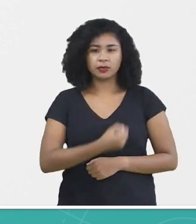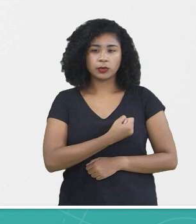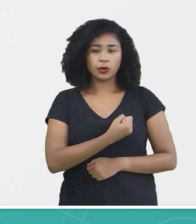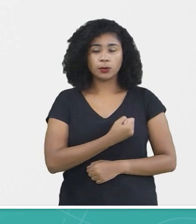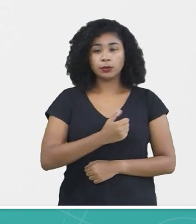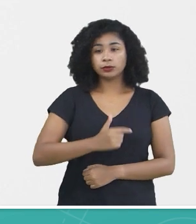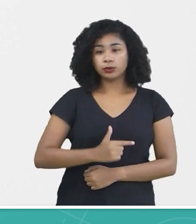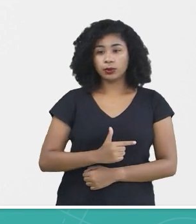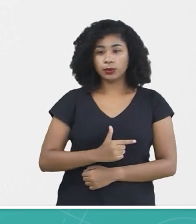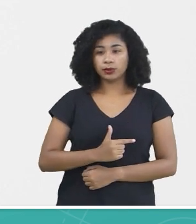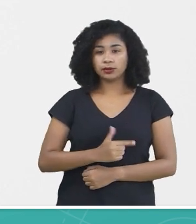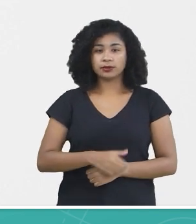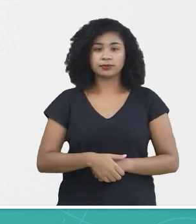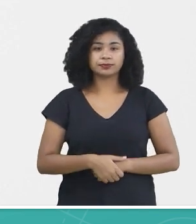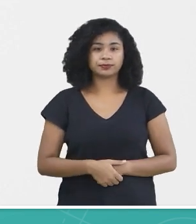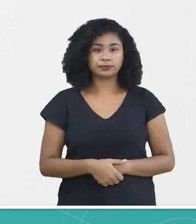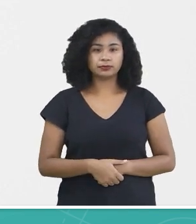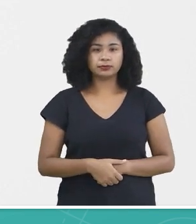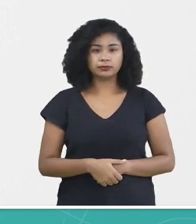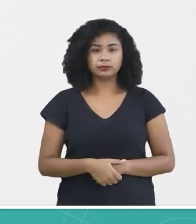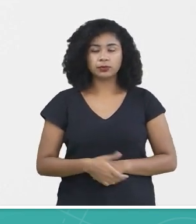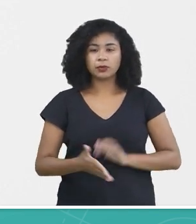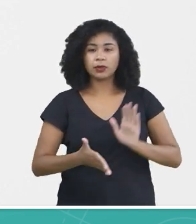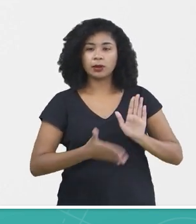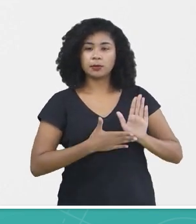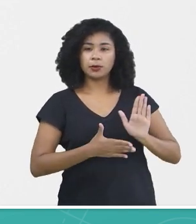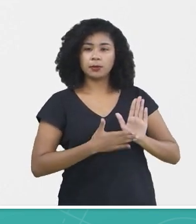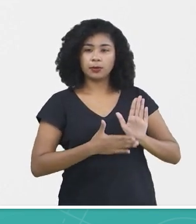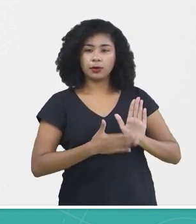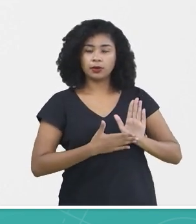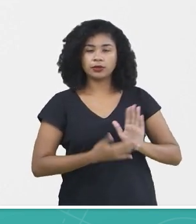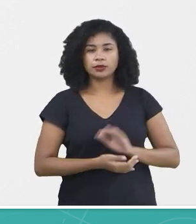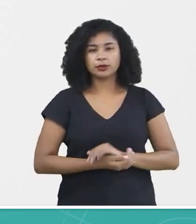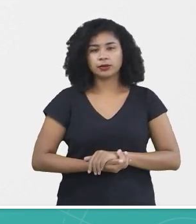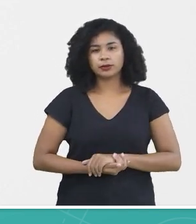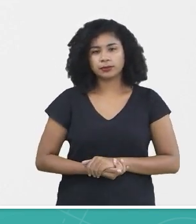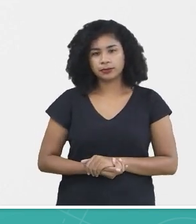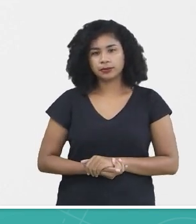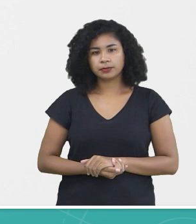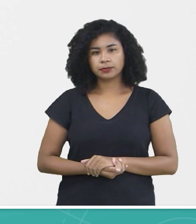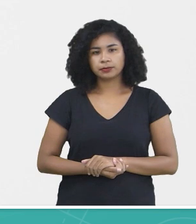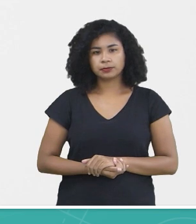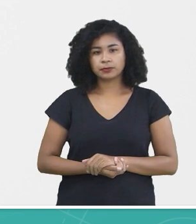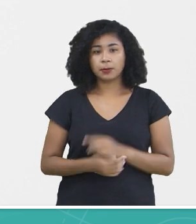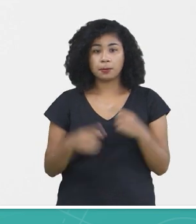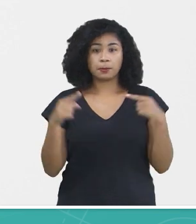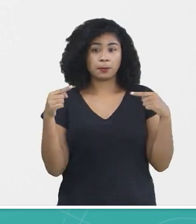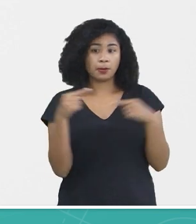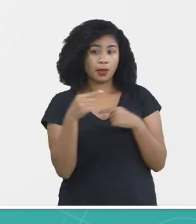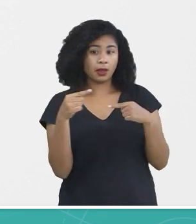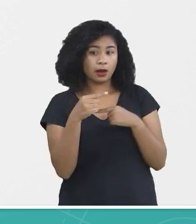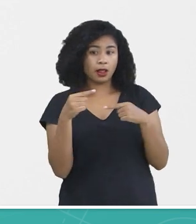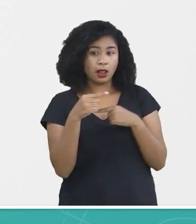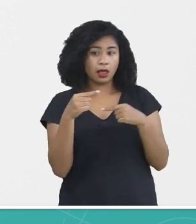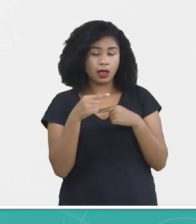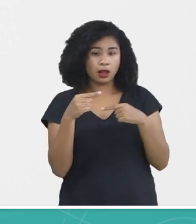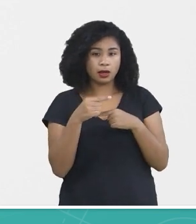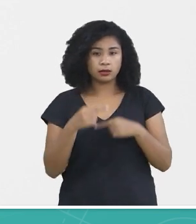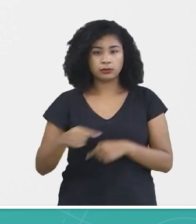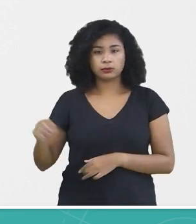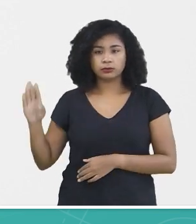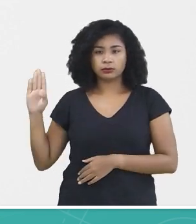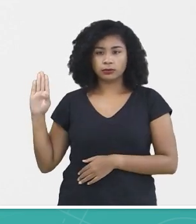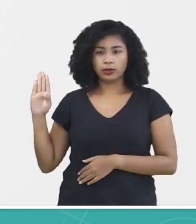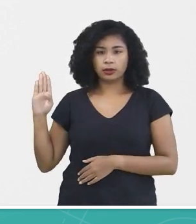questão 2, as respostas são, ó, letra A, paralelas. Letra B, concorrentes.